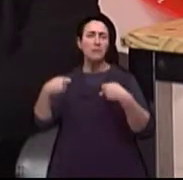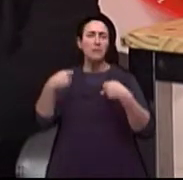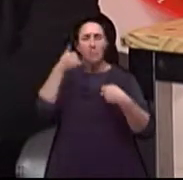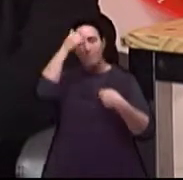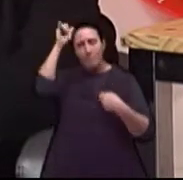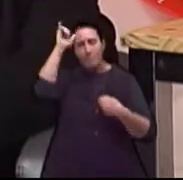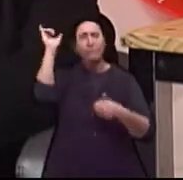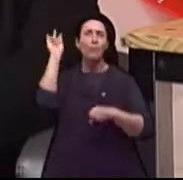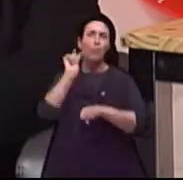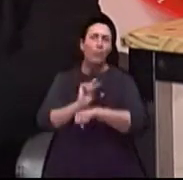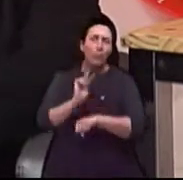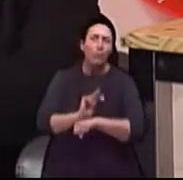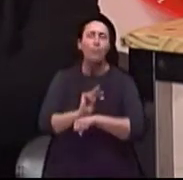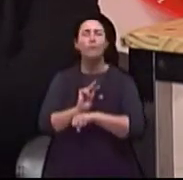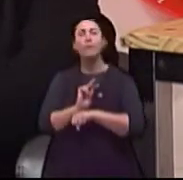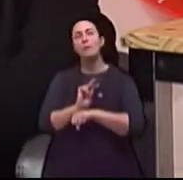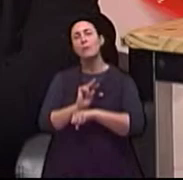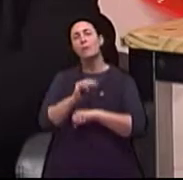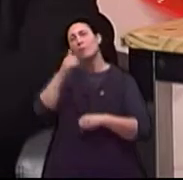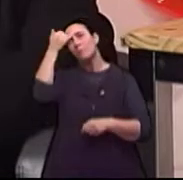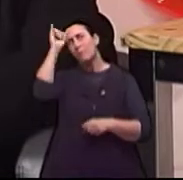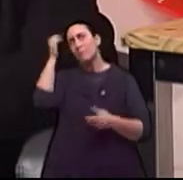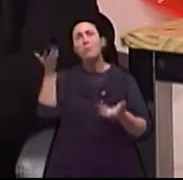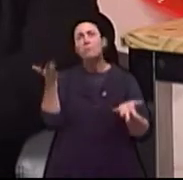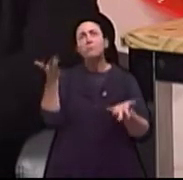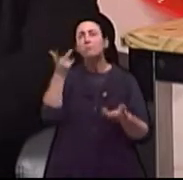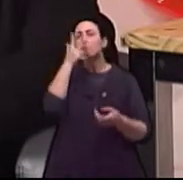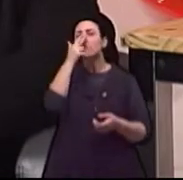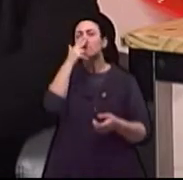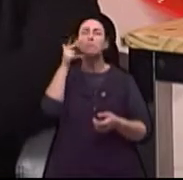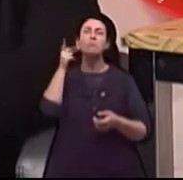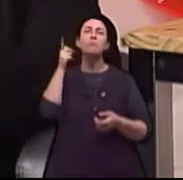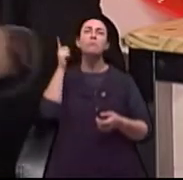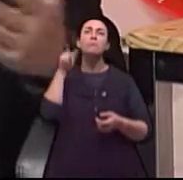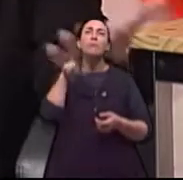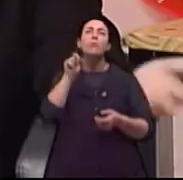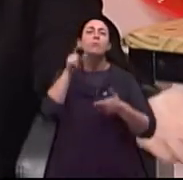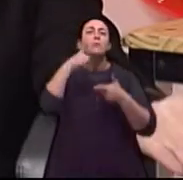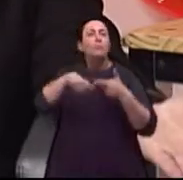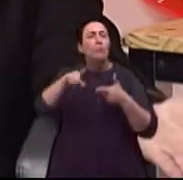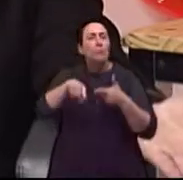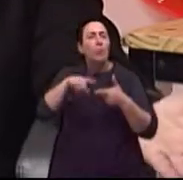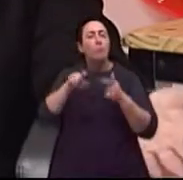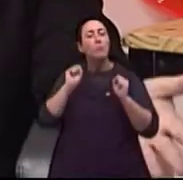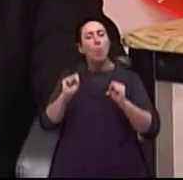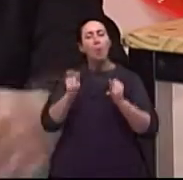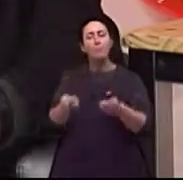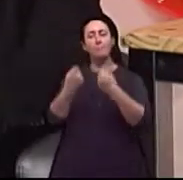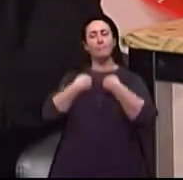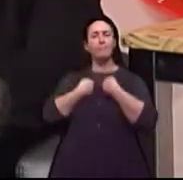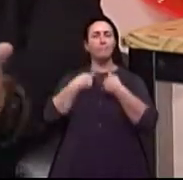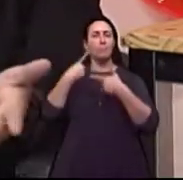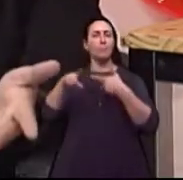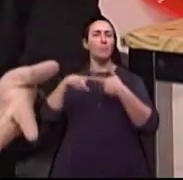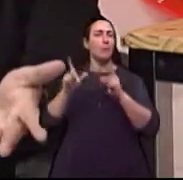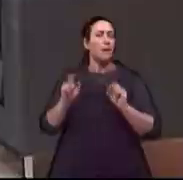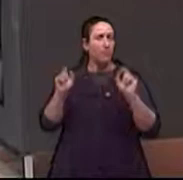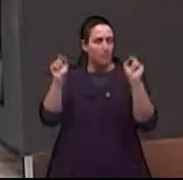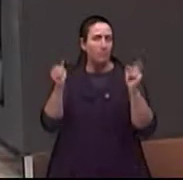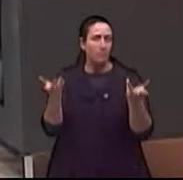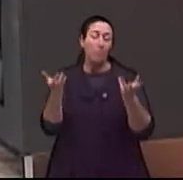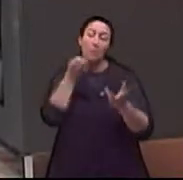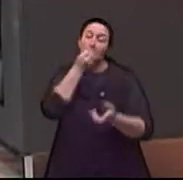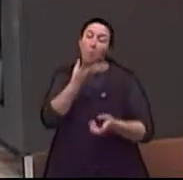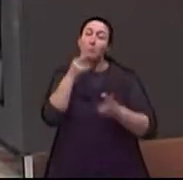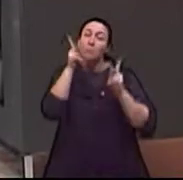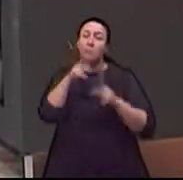a melhor maneira de evitar prevenir seria evitar problemas que podem causar câncer quer dizer o ideal é que a pessoa não